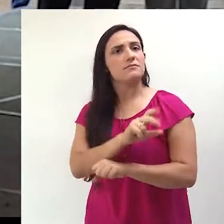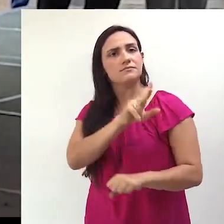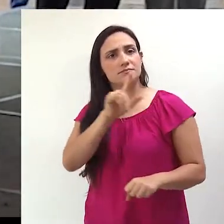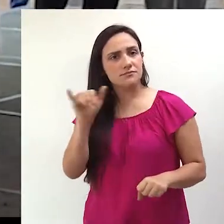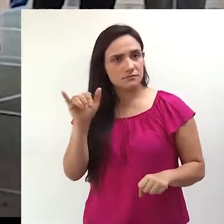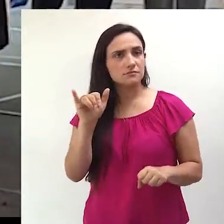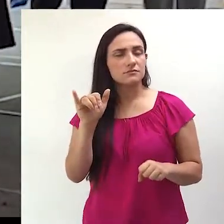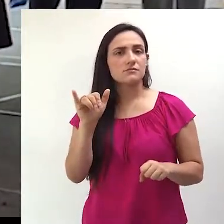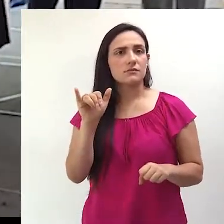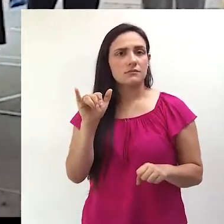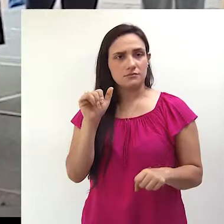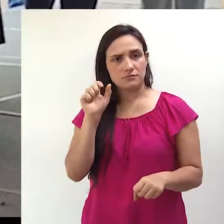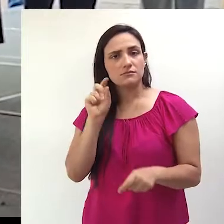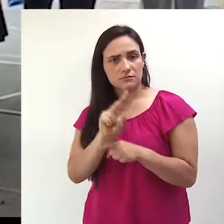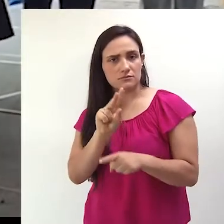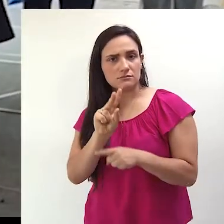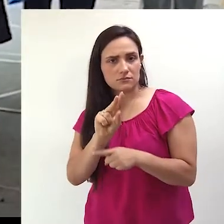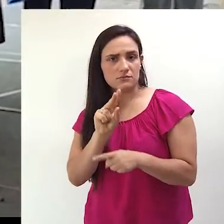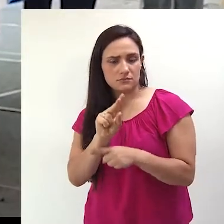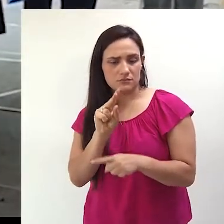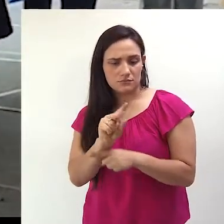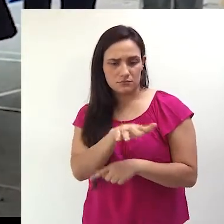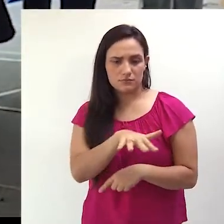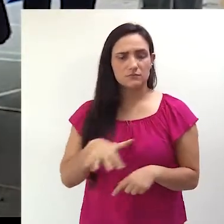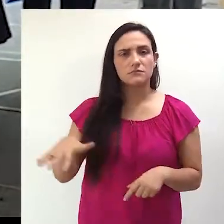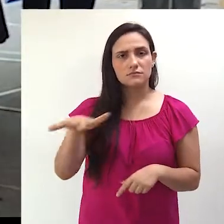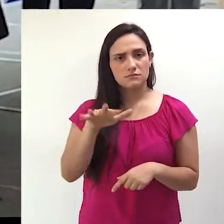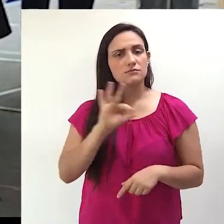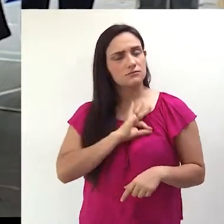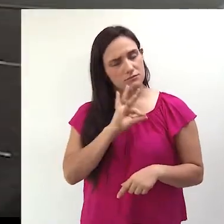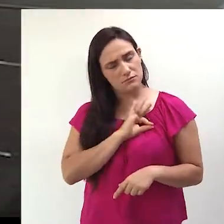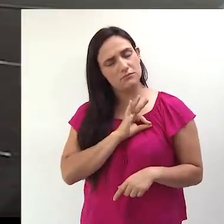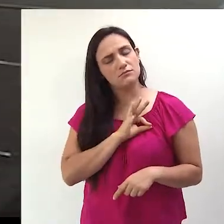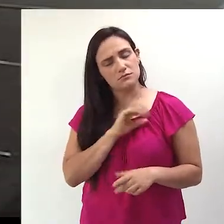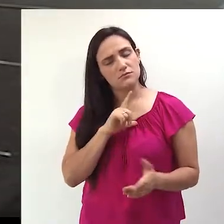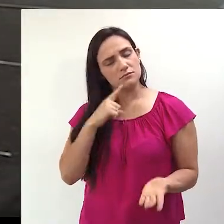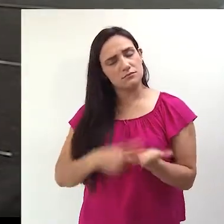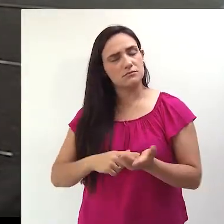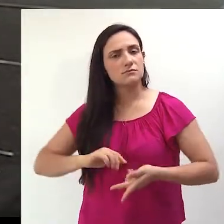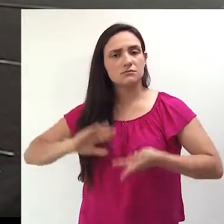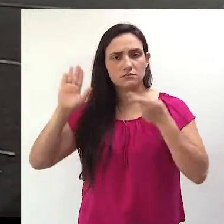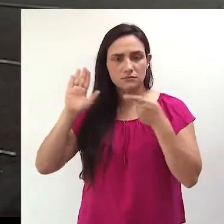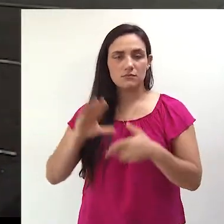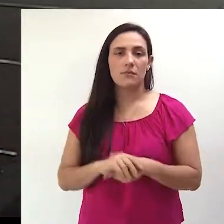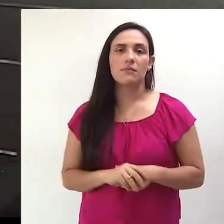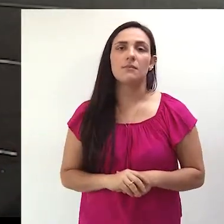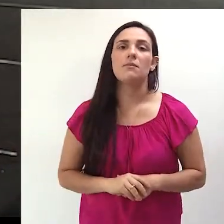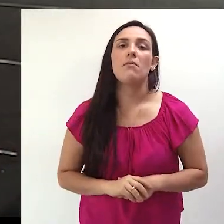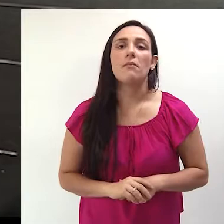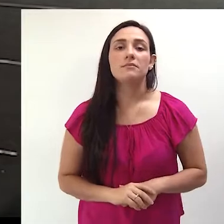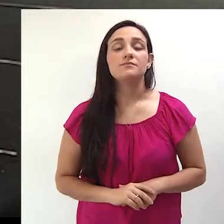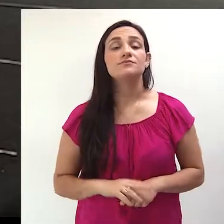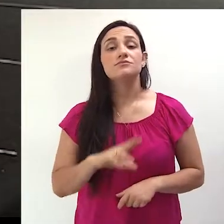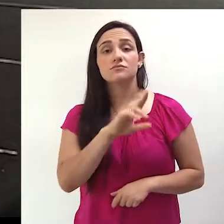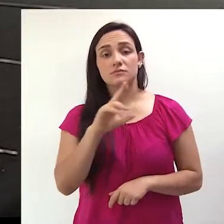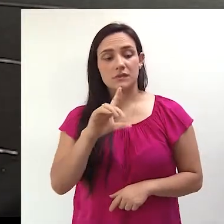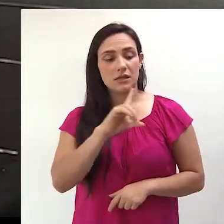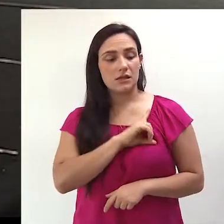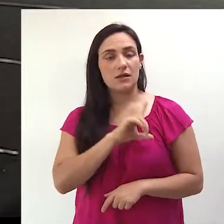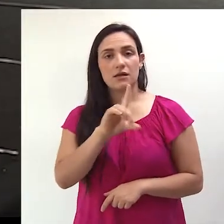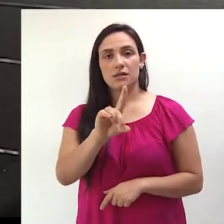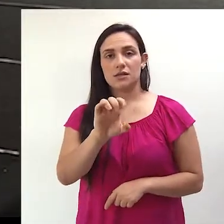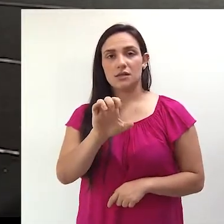vida para cumprir o juramento inerente a cada policial. A criação da Deleagro, delegada